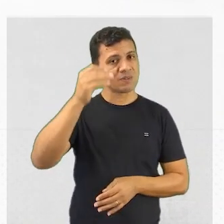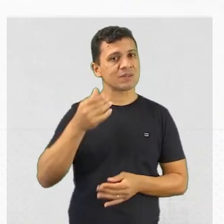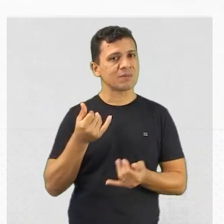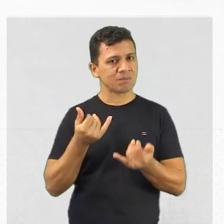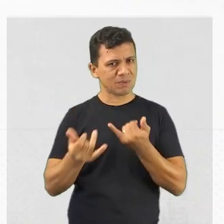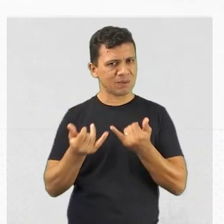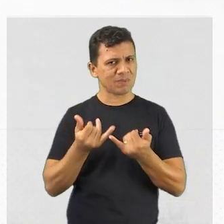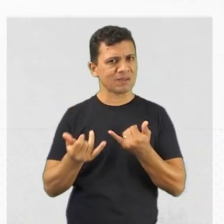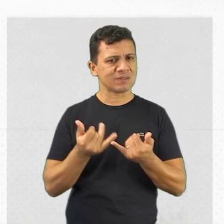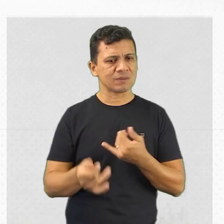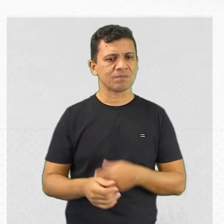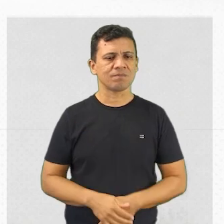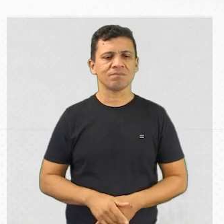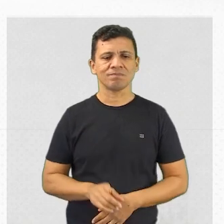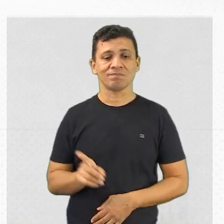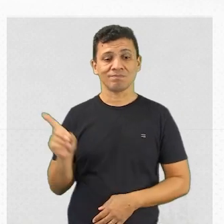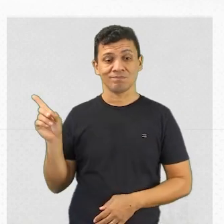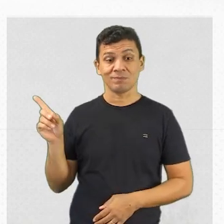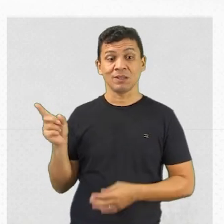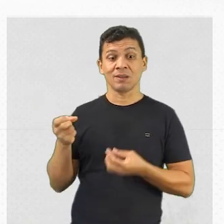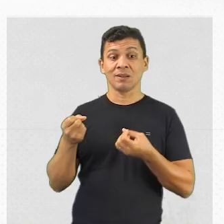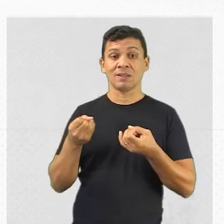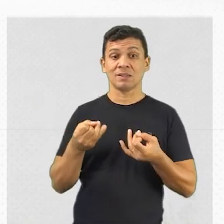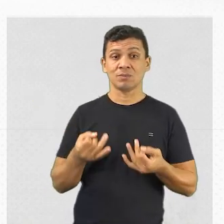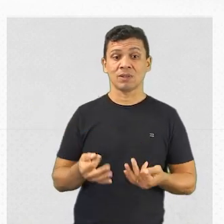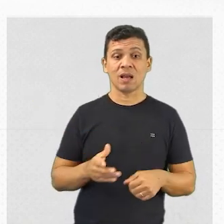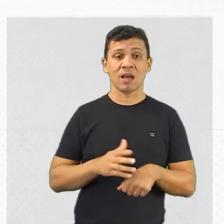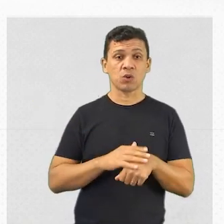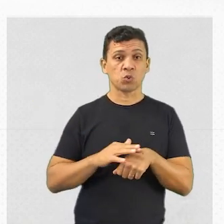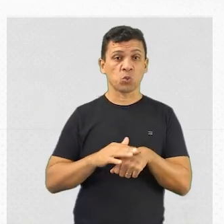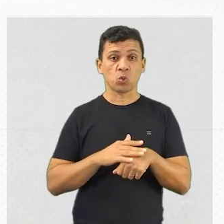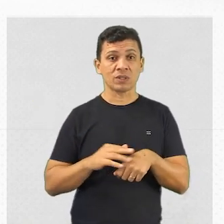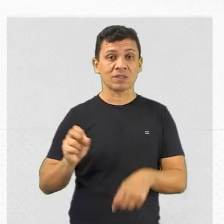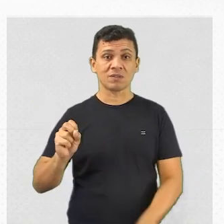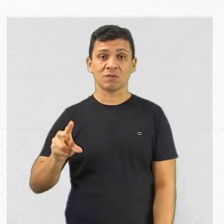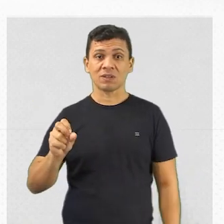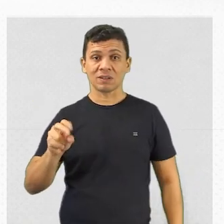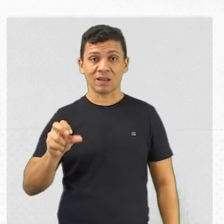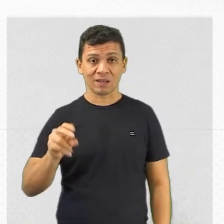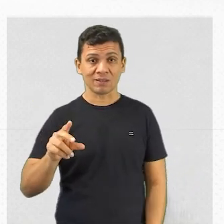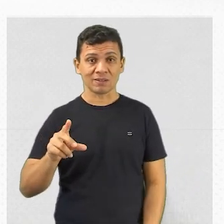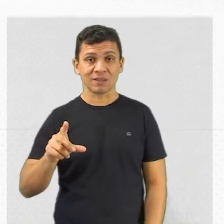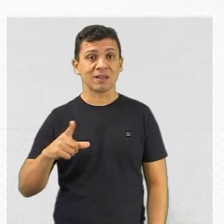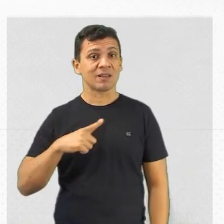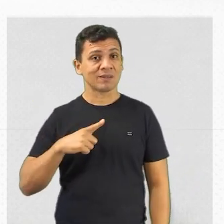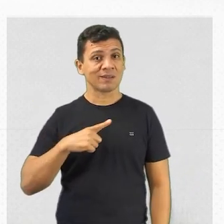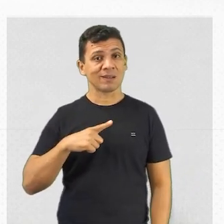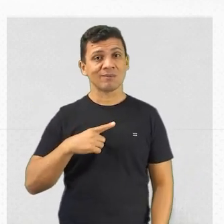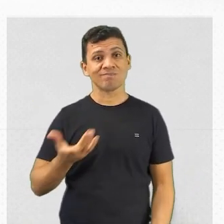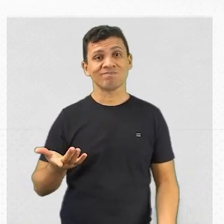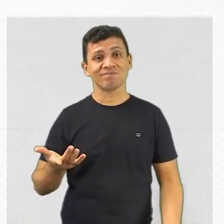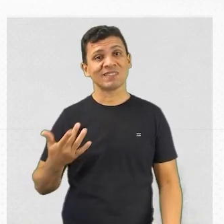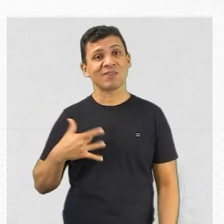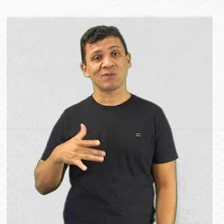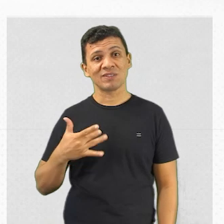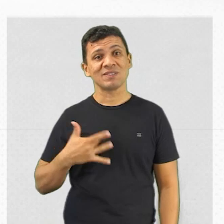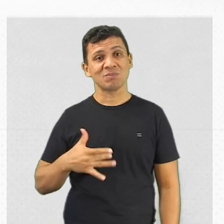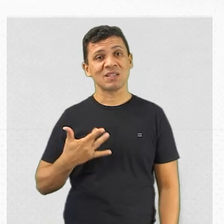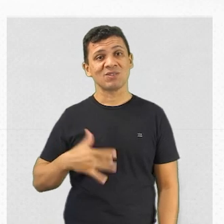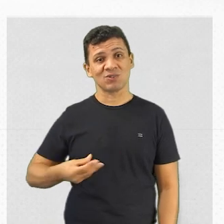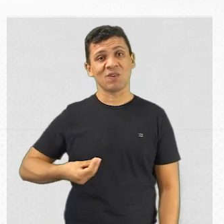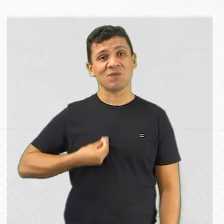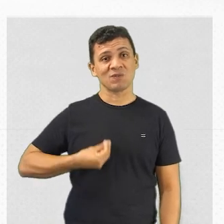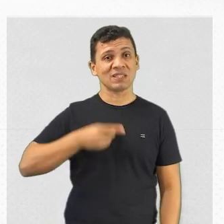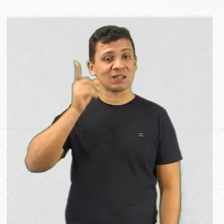gente vai falar um pouquinho hoje, pessoal, de doenças virais que estão ali presentes, infelizmente, no nosso dia a dia, como,